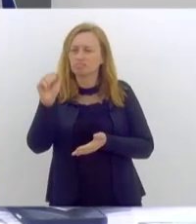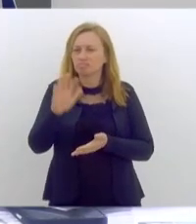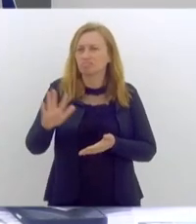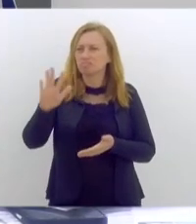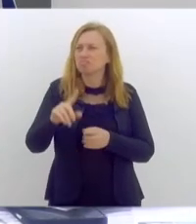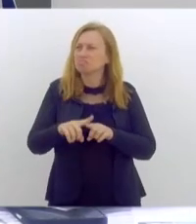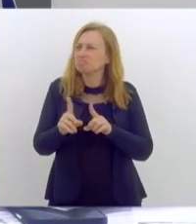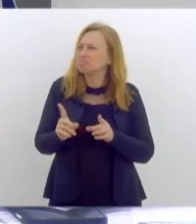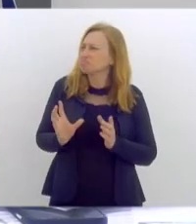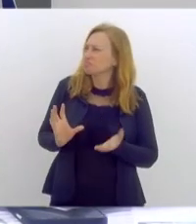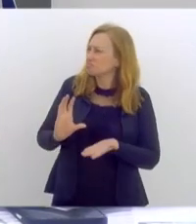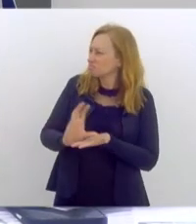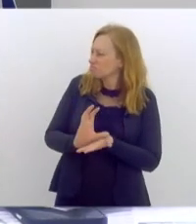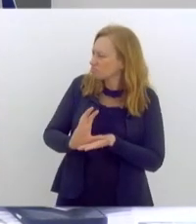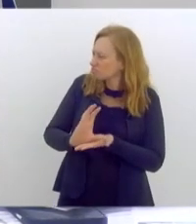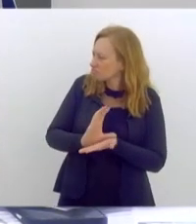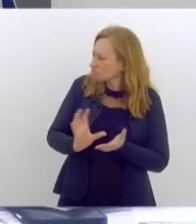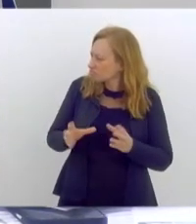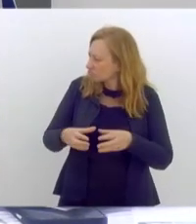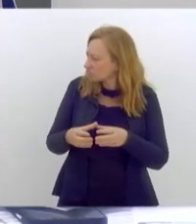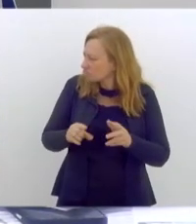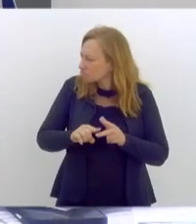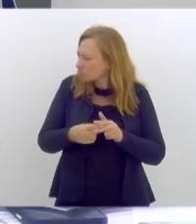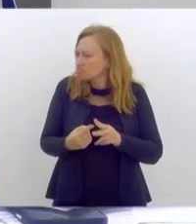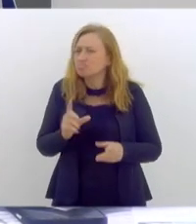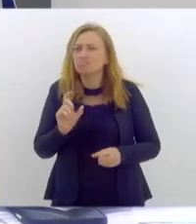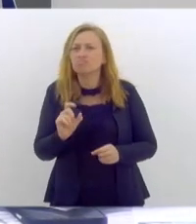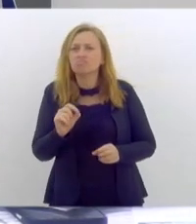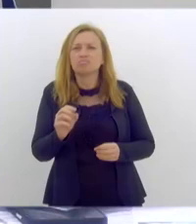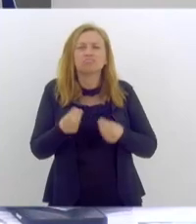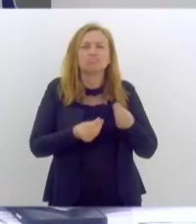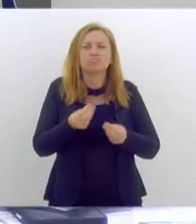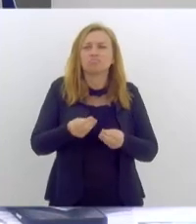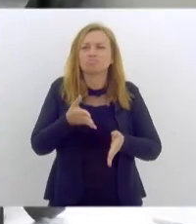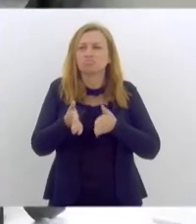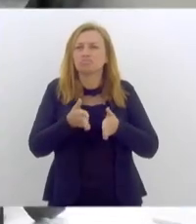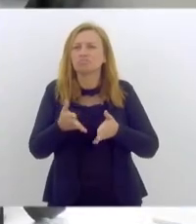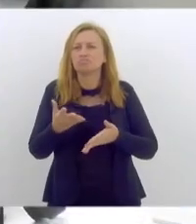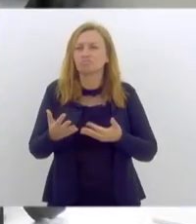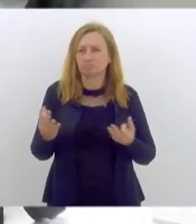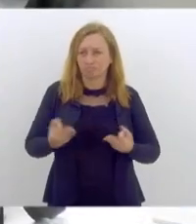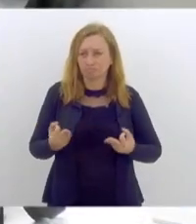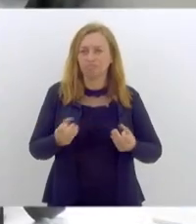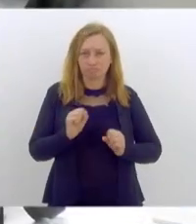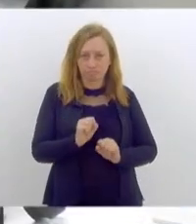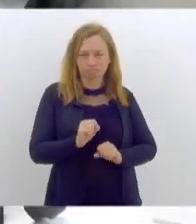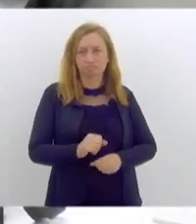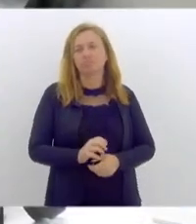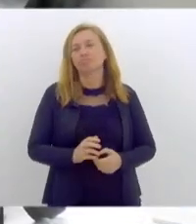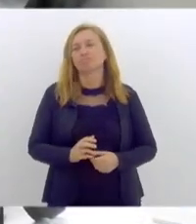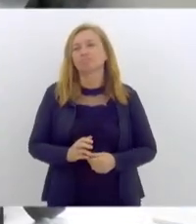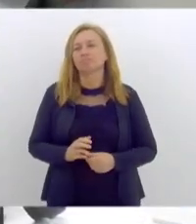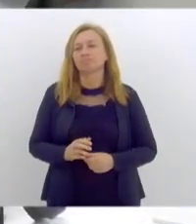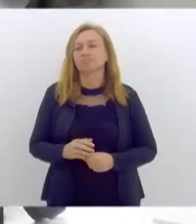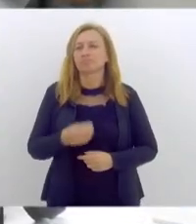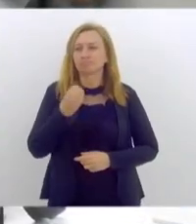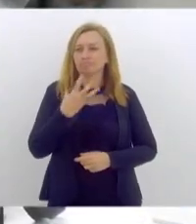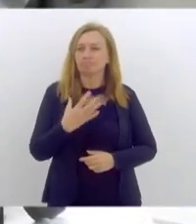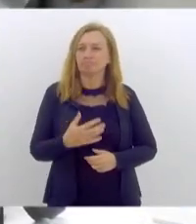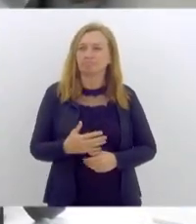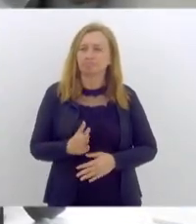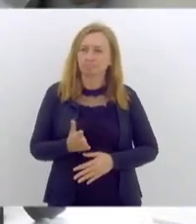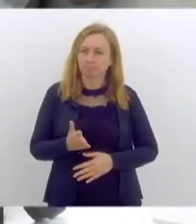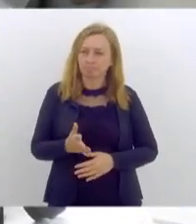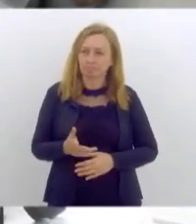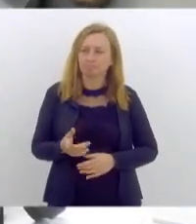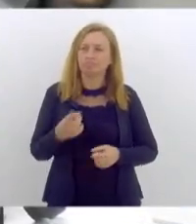conselho regulamentou aonde como é que a gente acessa isso por favor bom como a gente